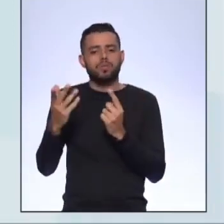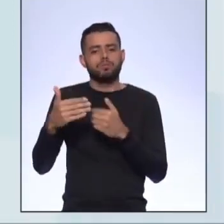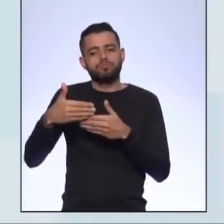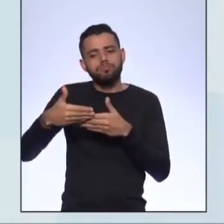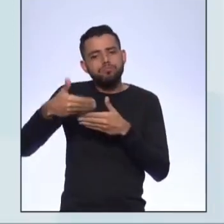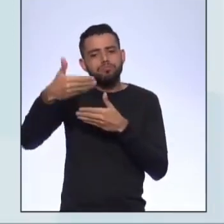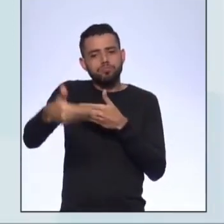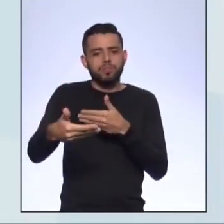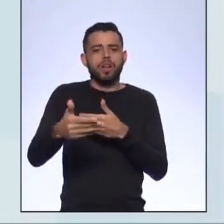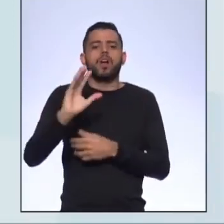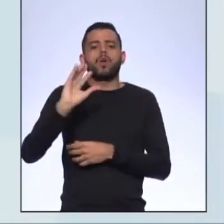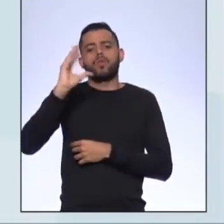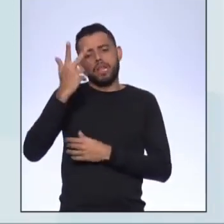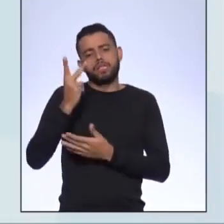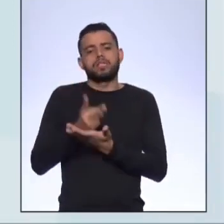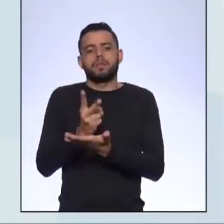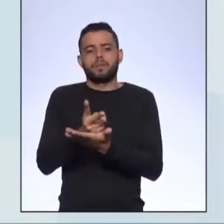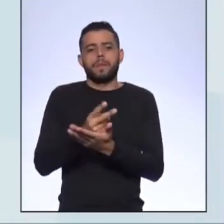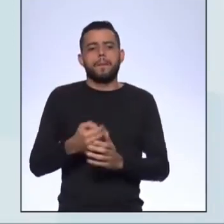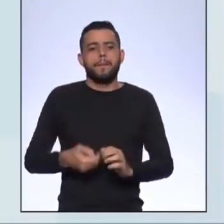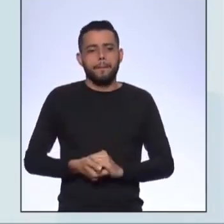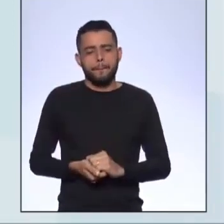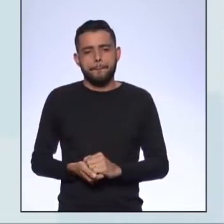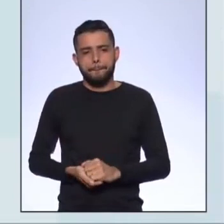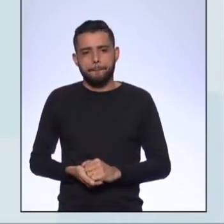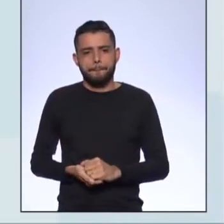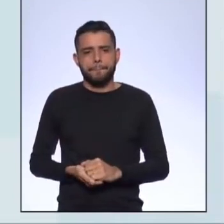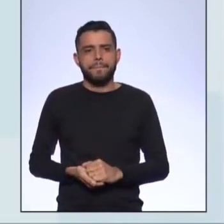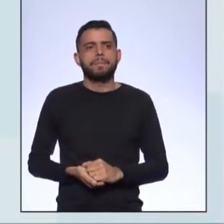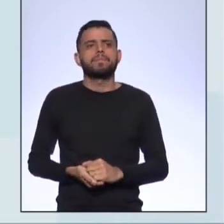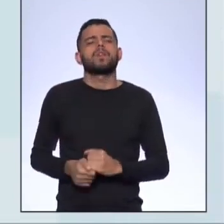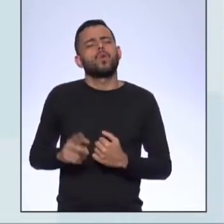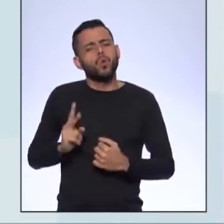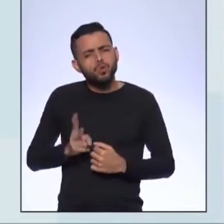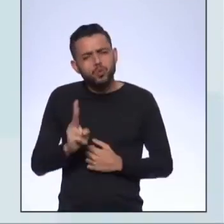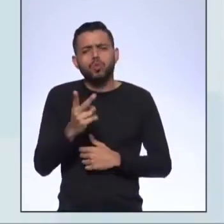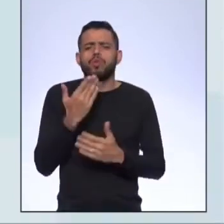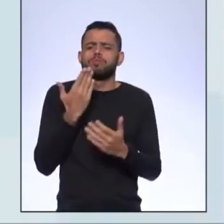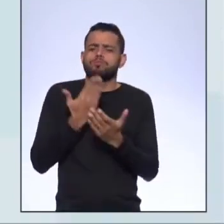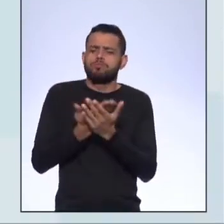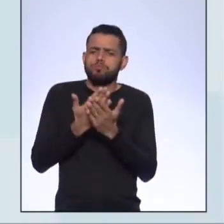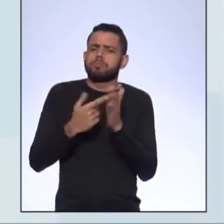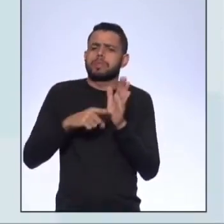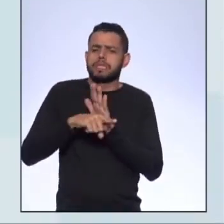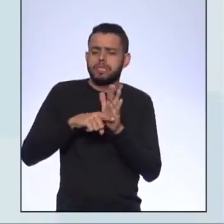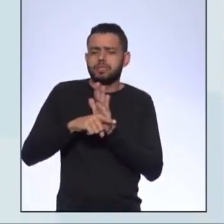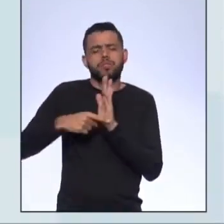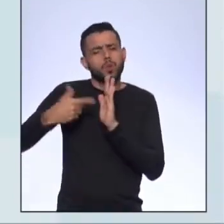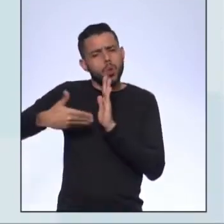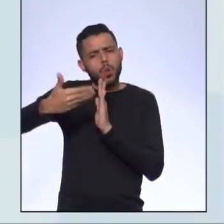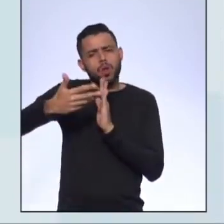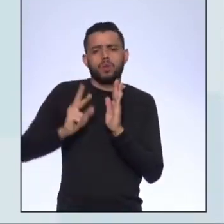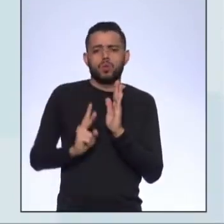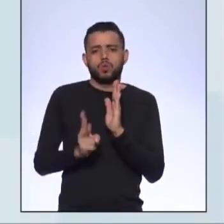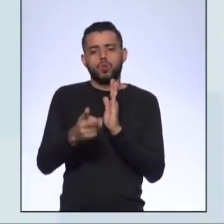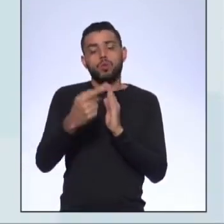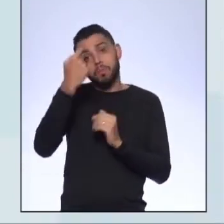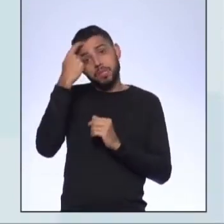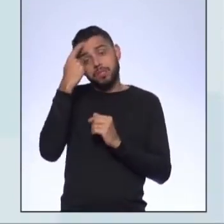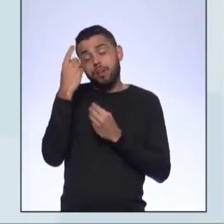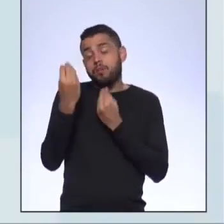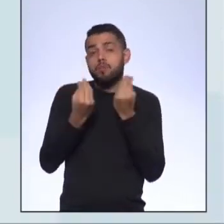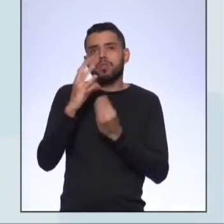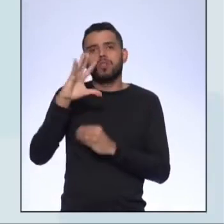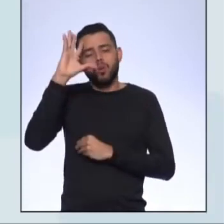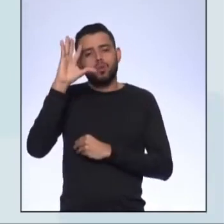Tá? Então, ele continuou, seguiu analisando aí os resultados e tentando pensar o que tinha acontecido em tudo